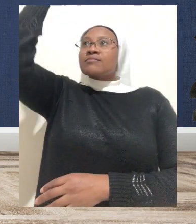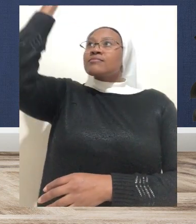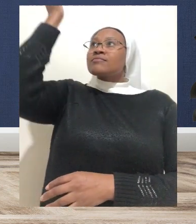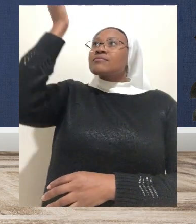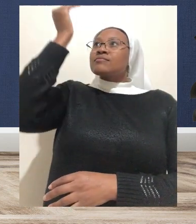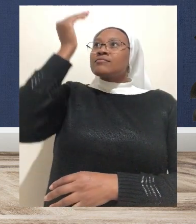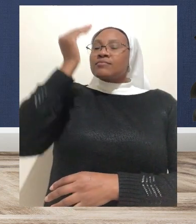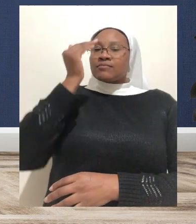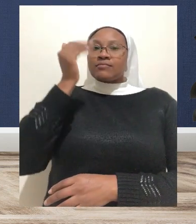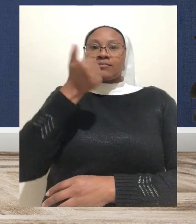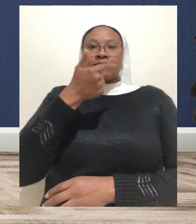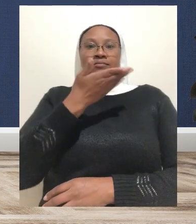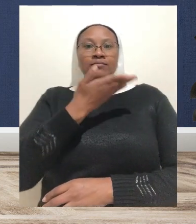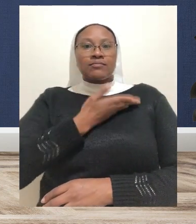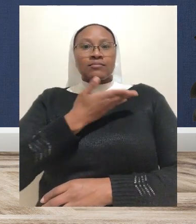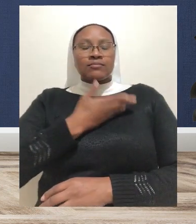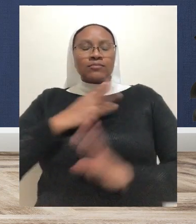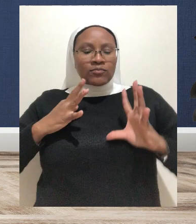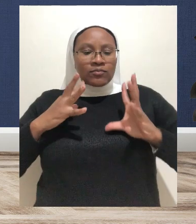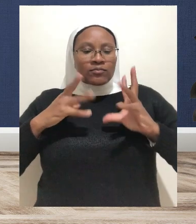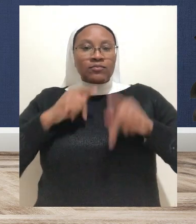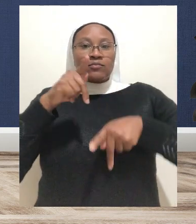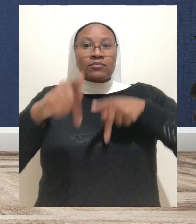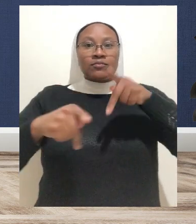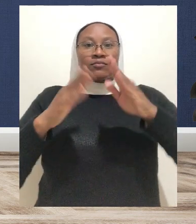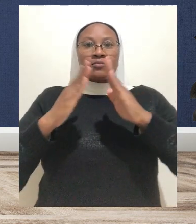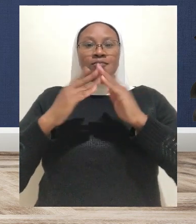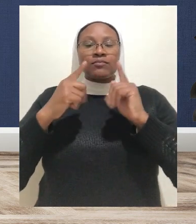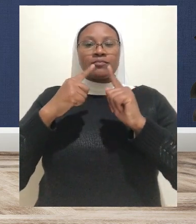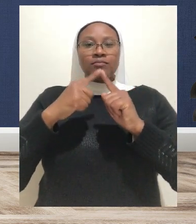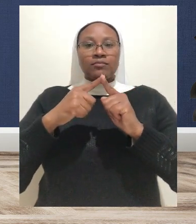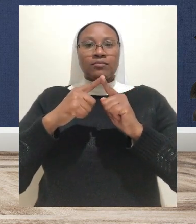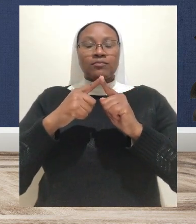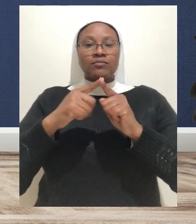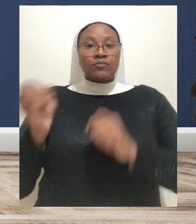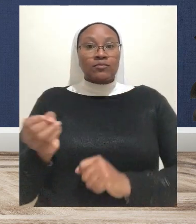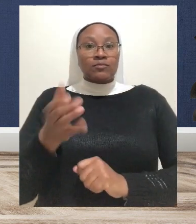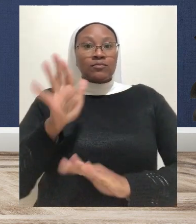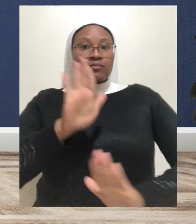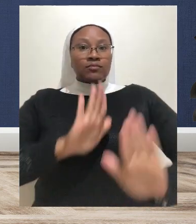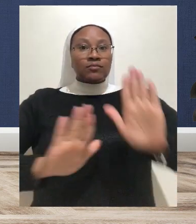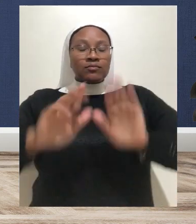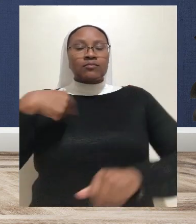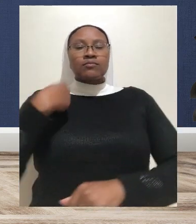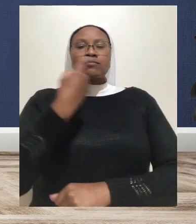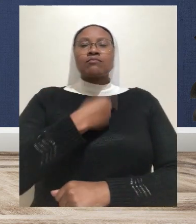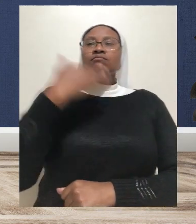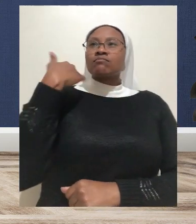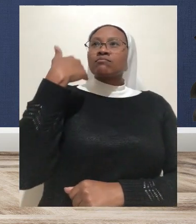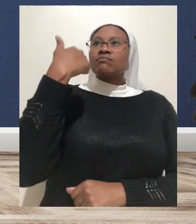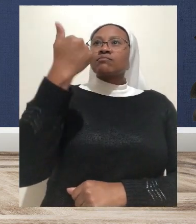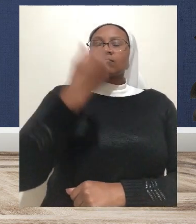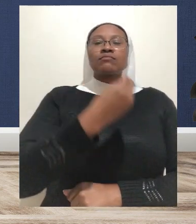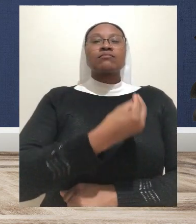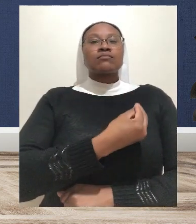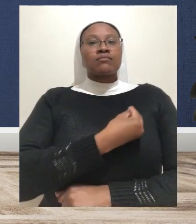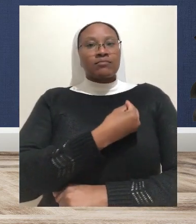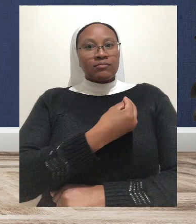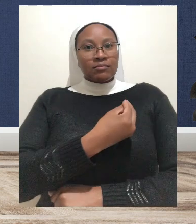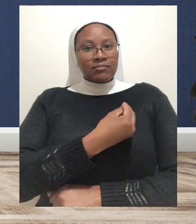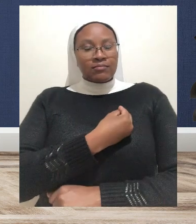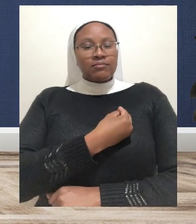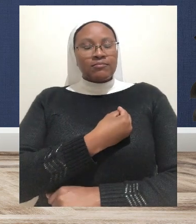Santo que vem sobre os discípulos e toda a Igreja como um novo defensor, somos chamados